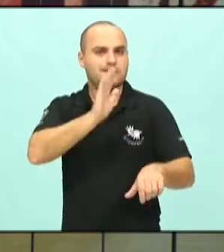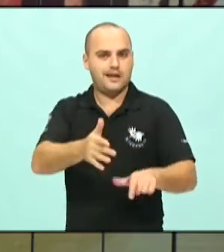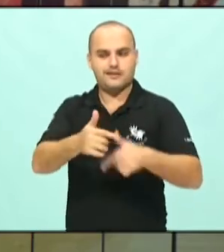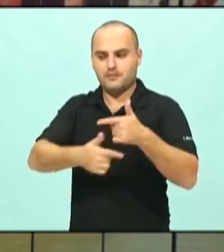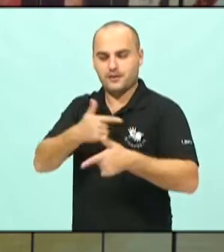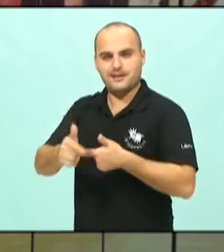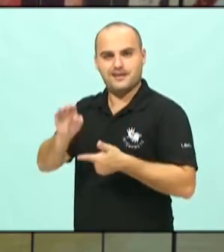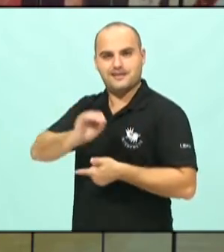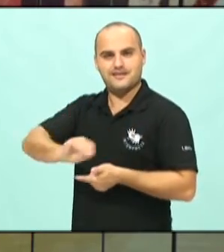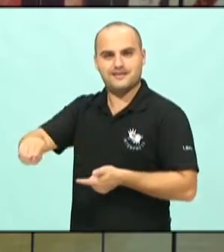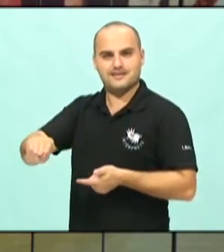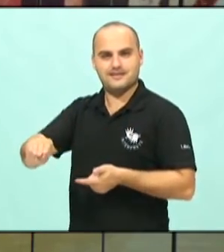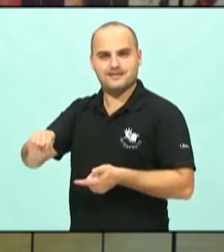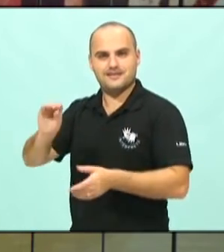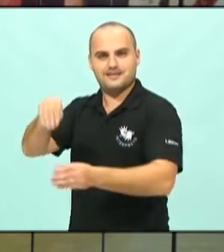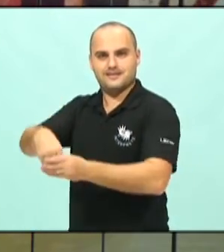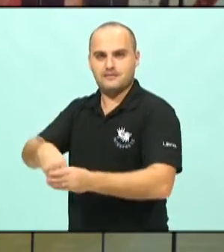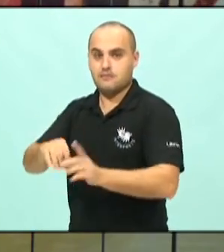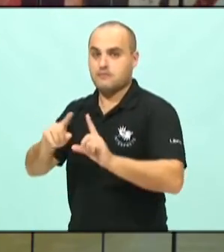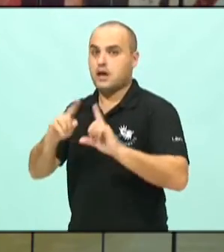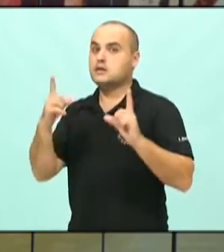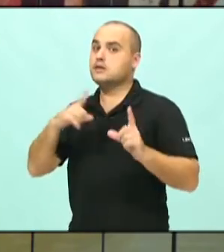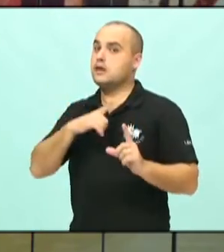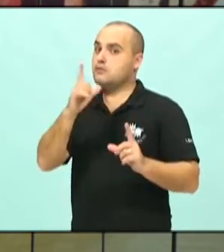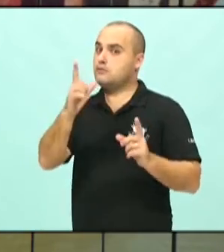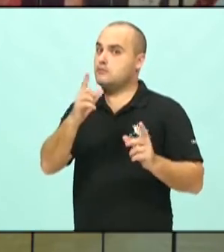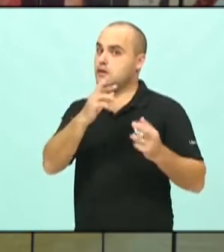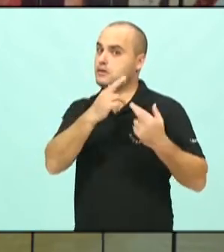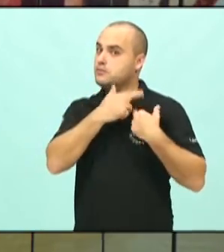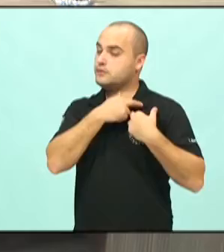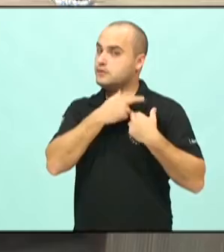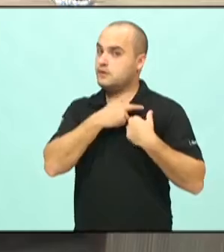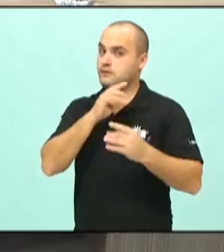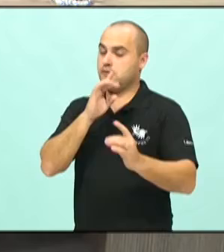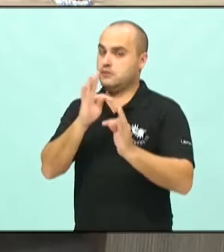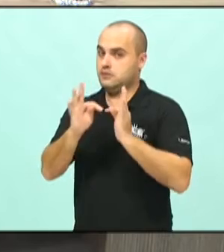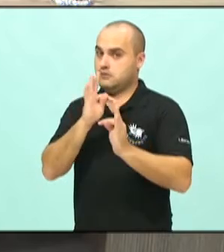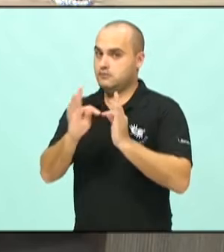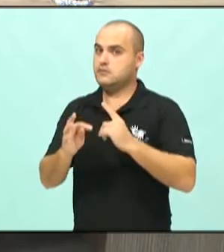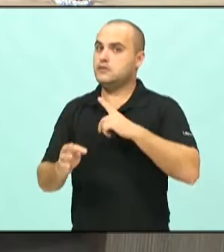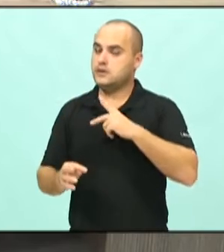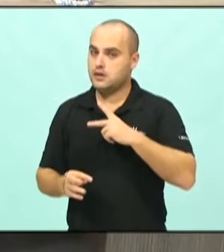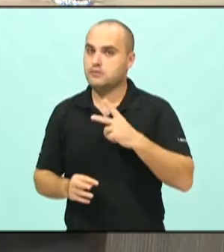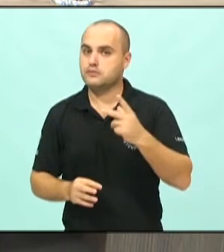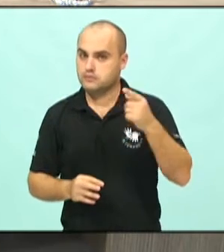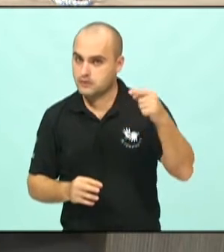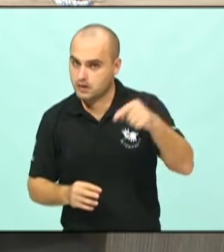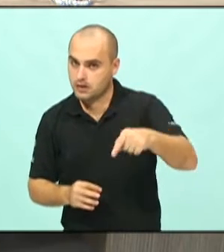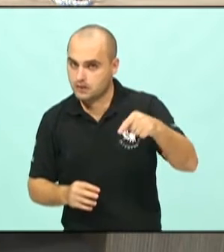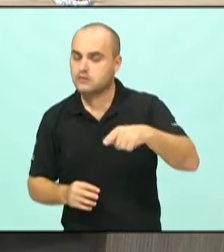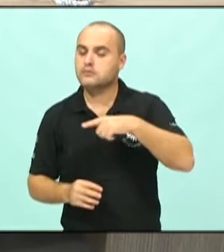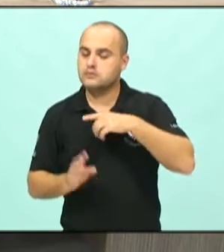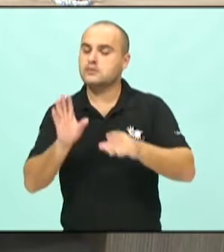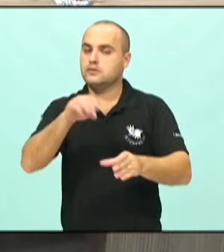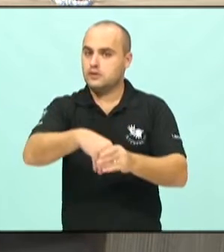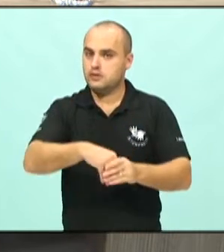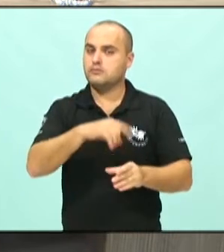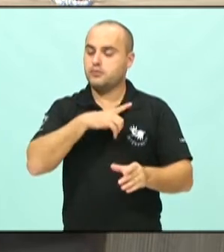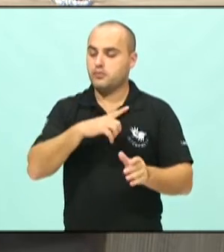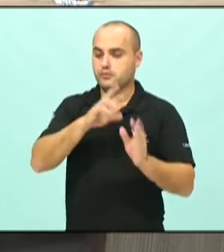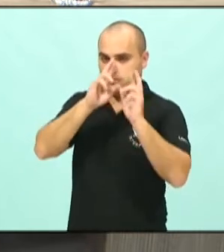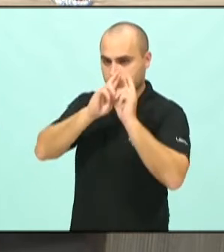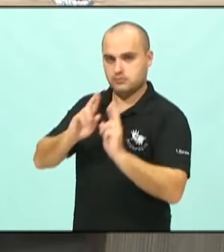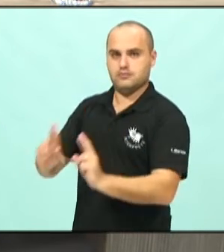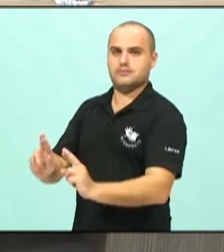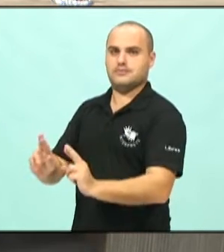esportiva sobre a responsabilidade de um responsável técnico, que a gente hoje tem dentro da Fundação de Esporte, inclusive, para ser o responsável técnico dele, né?